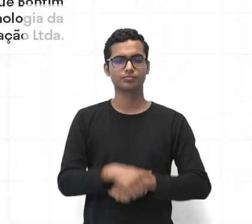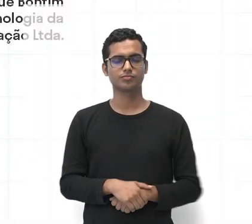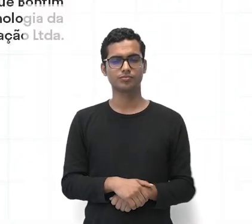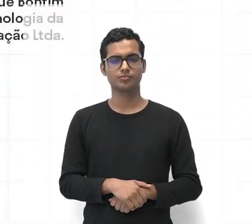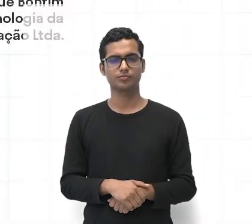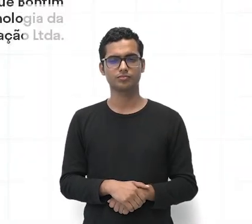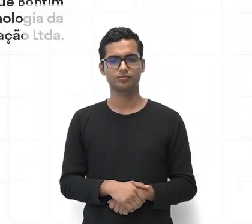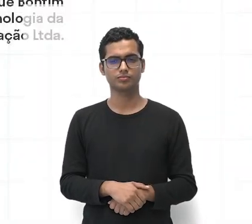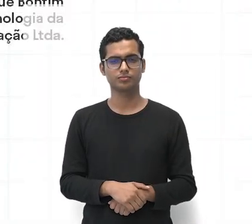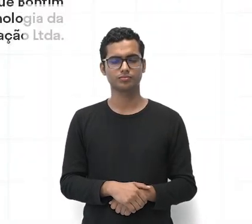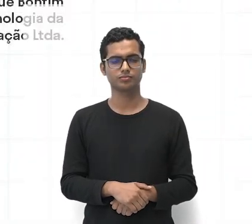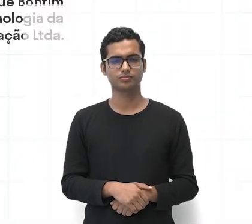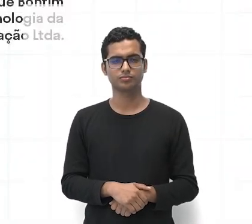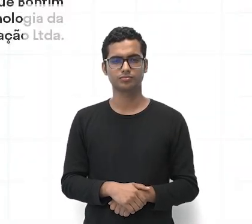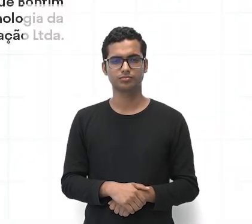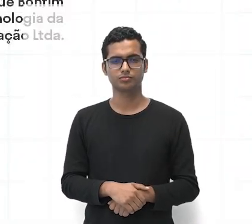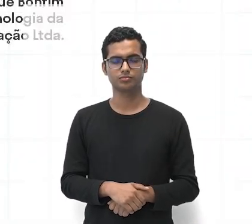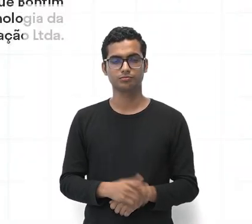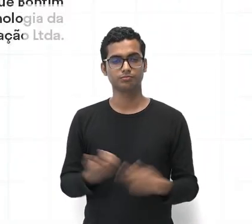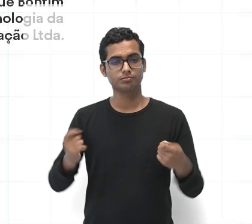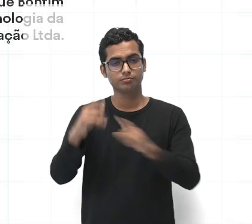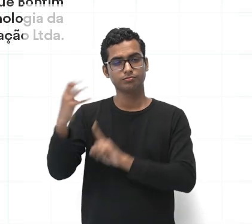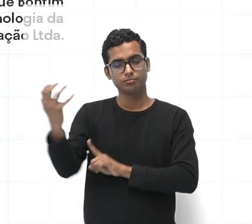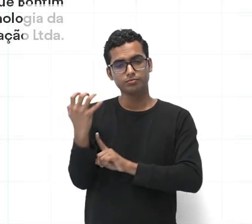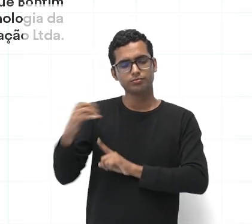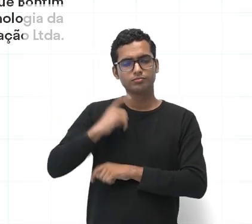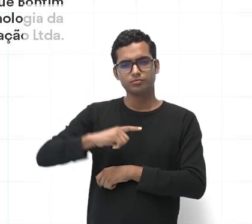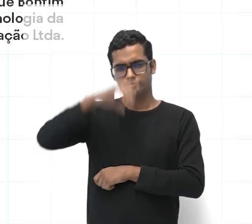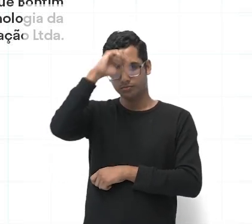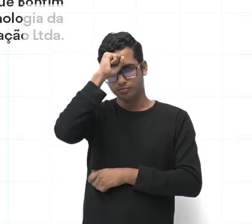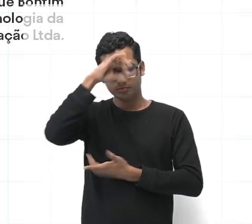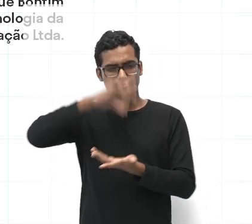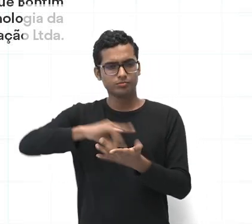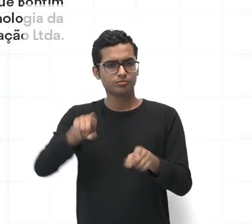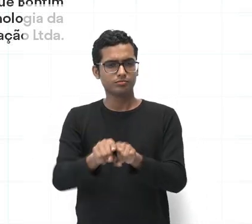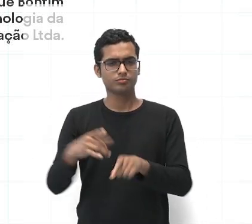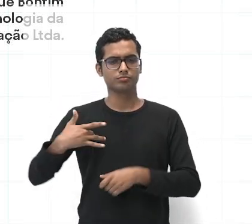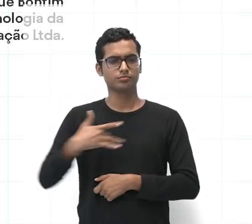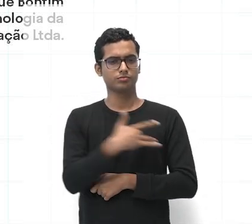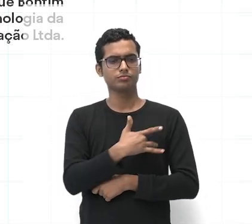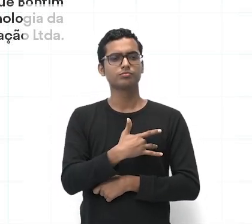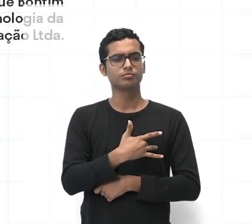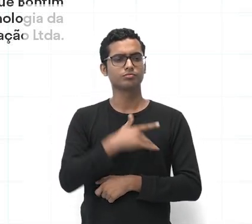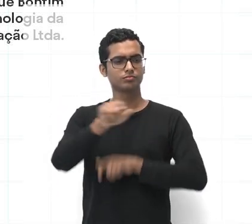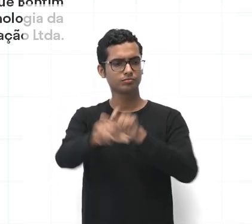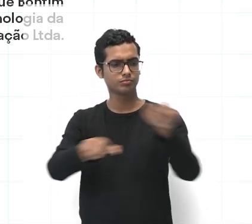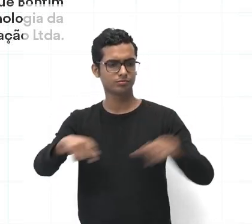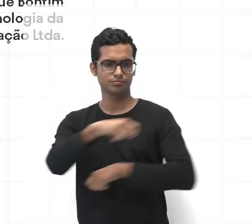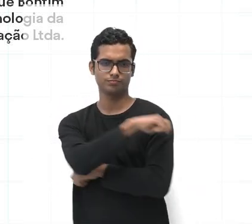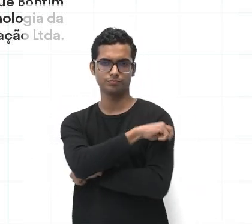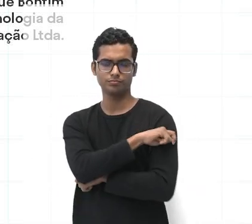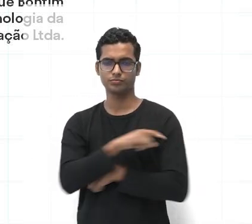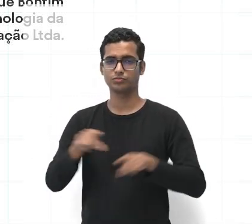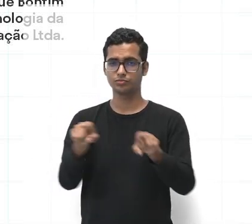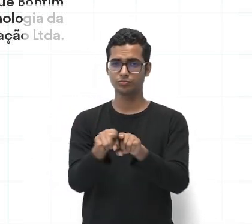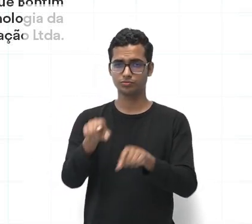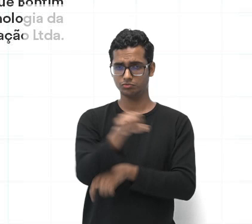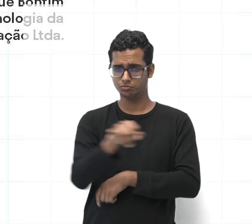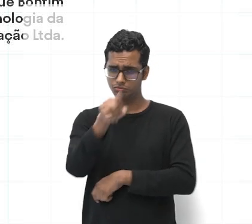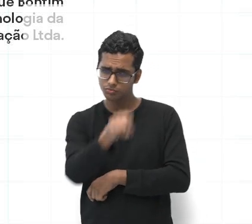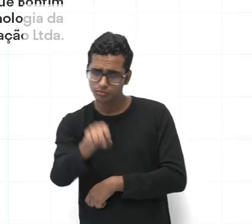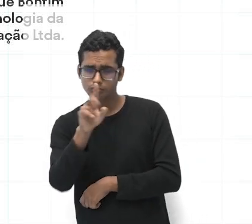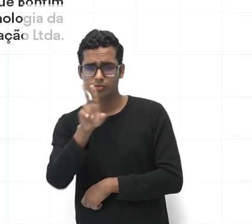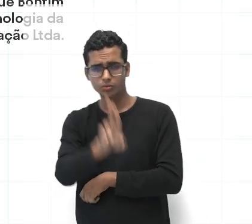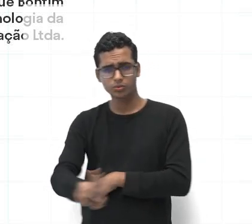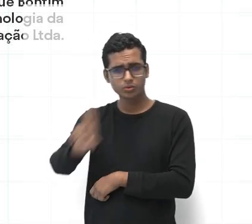essas condições elas podem impactar o aprendizado e o bem-estar dos alunos. Porque se você utiliza